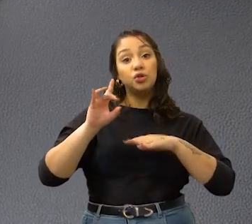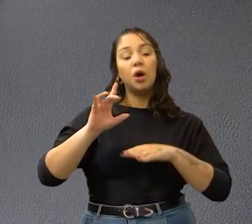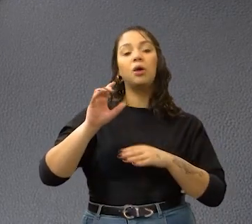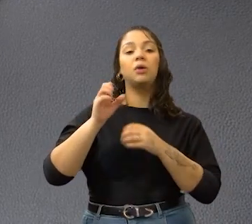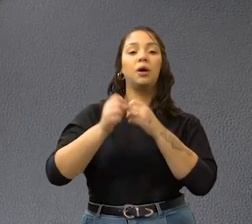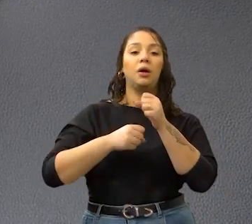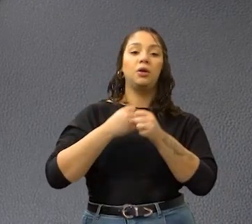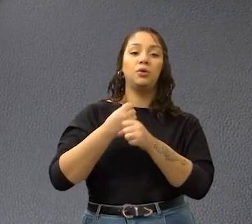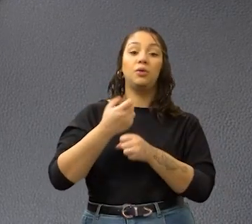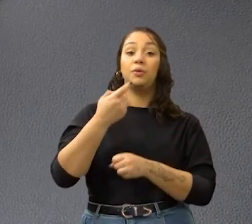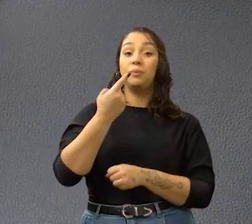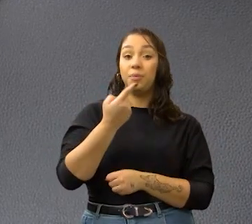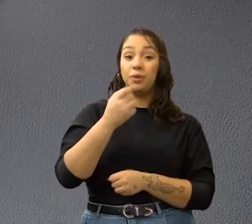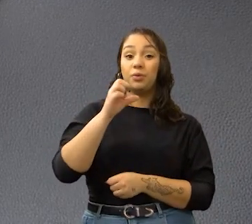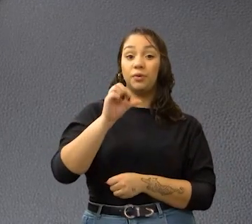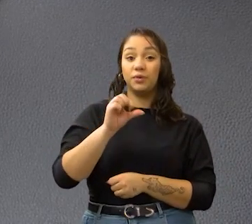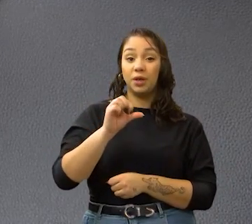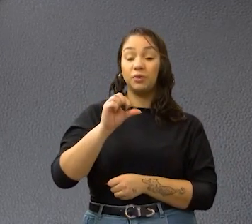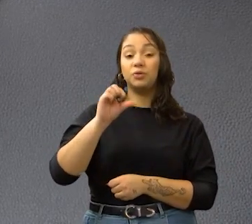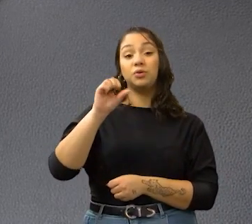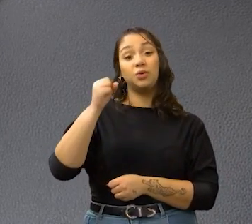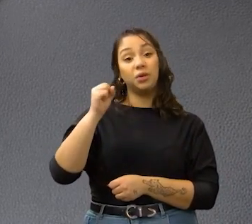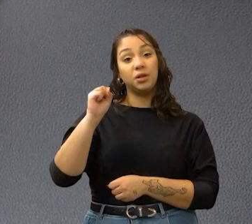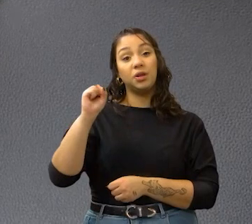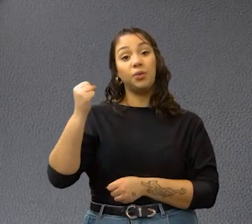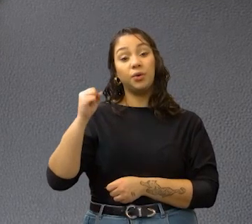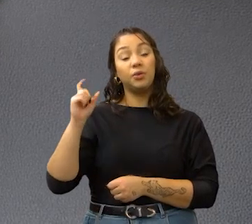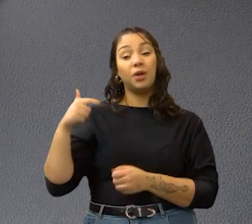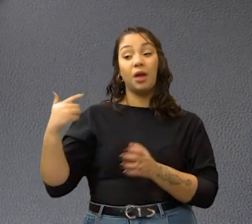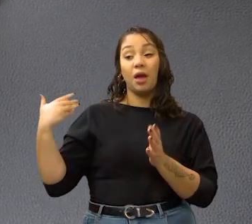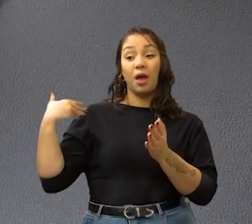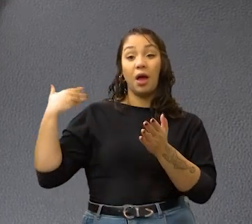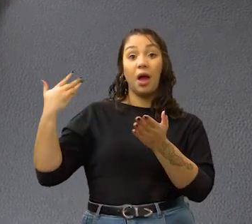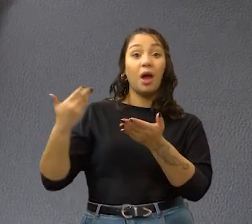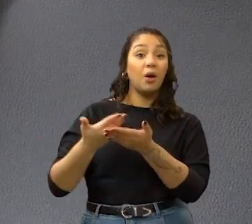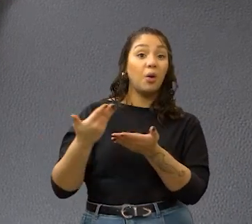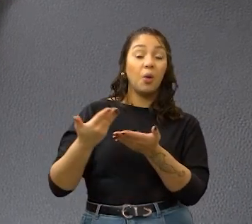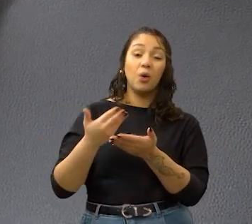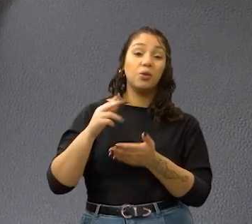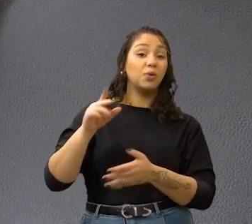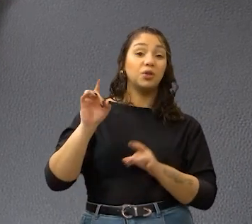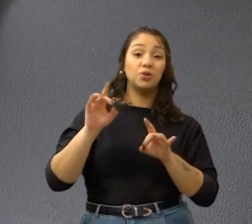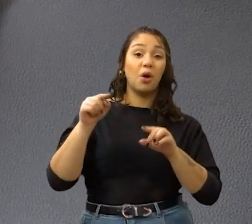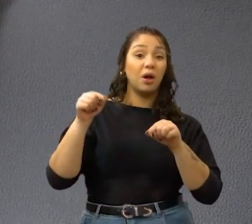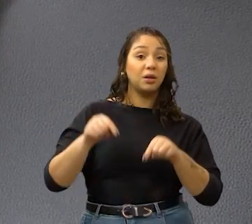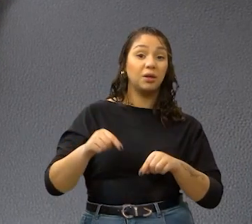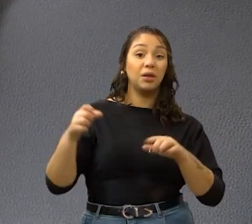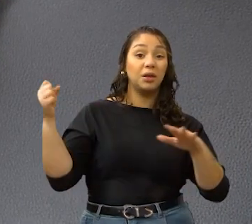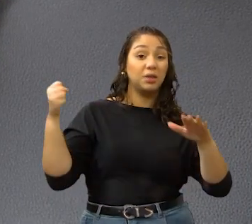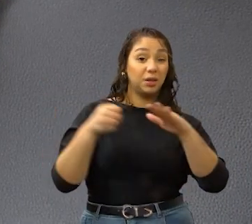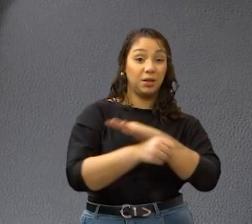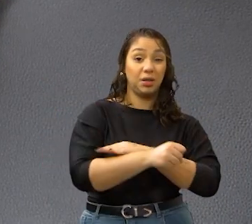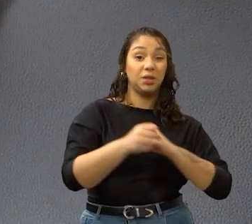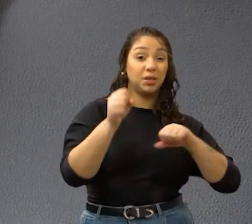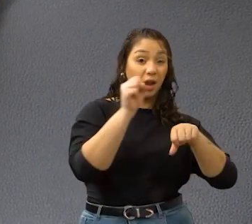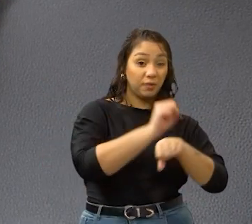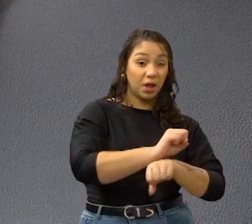partir de 1988. Então é muito recente esse debate. Isso não foi só aqui, né? O povo negro não foi só escravizado no